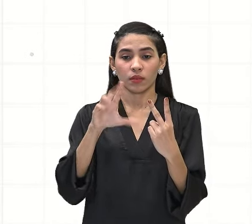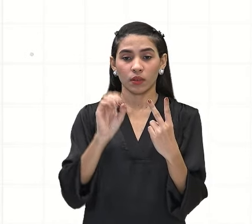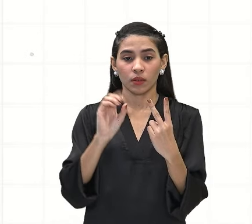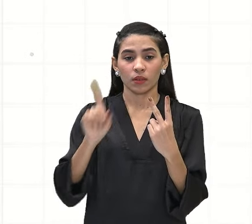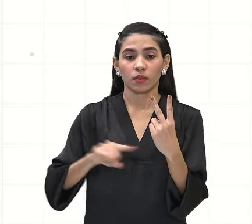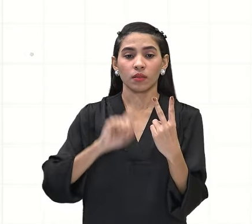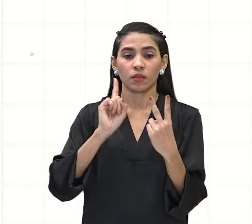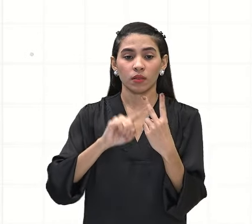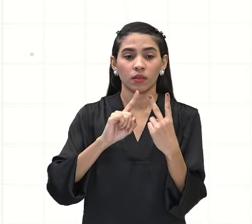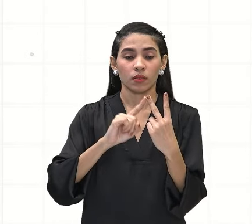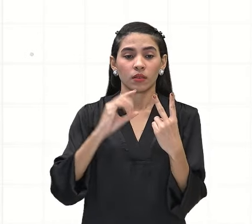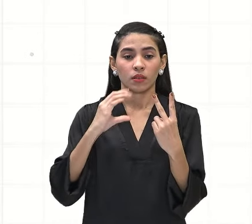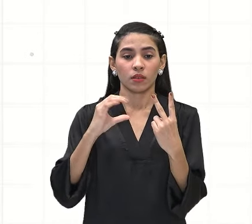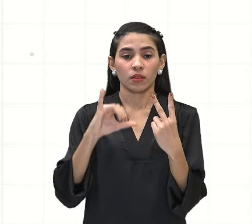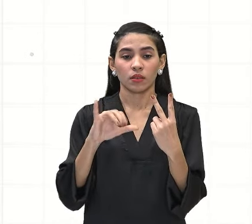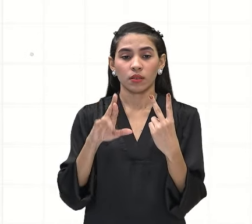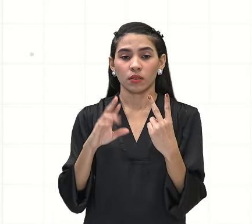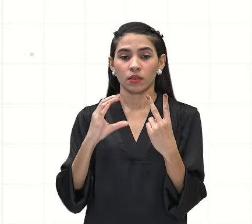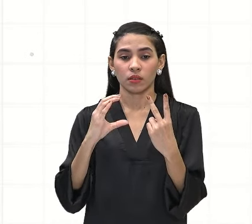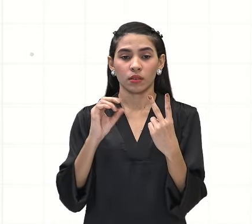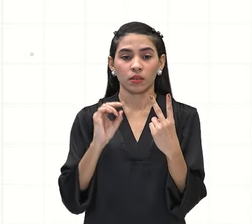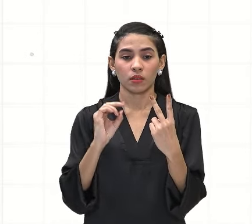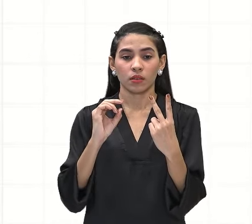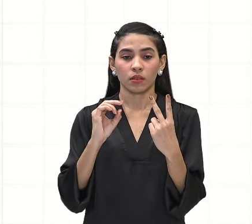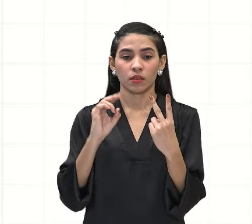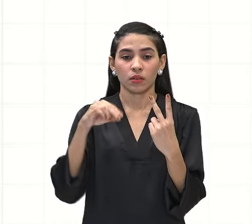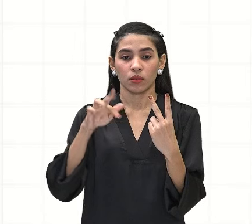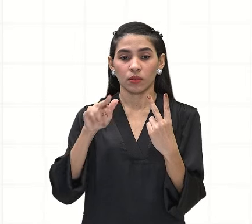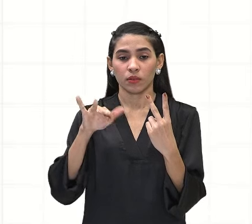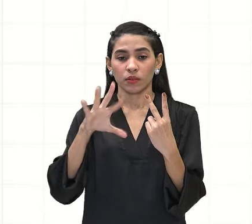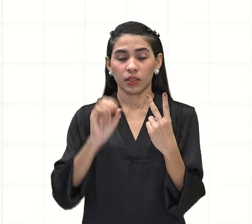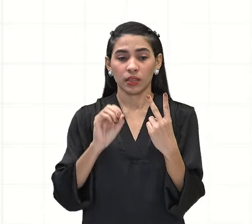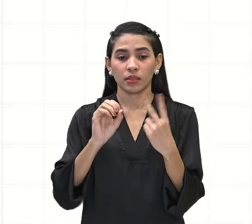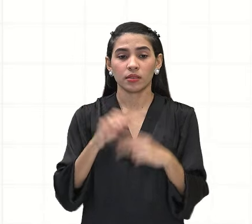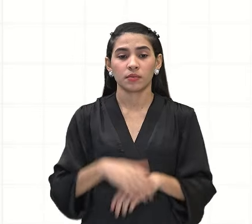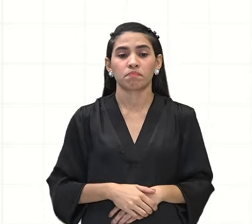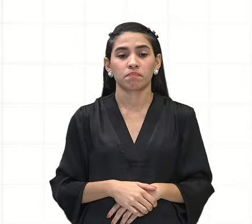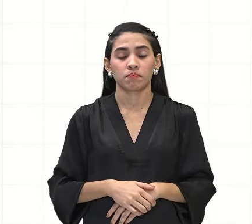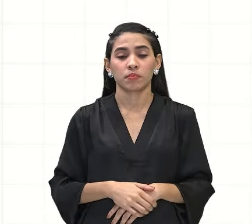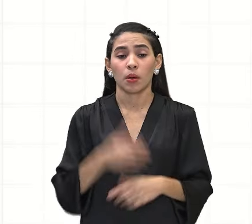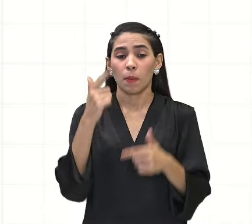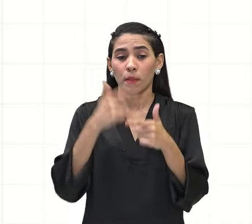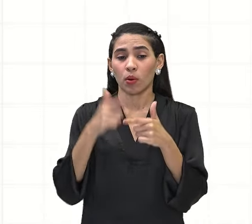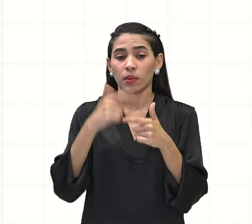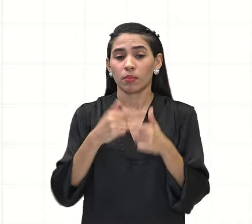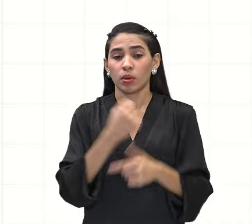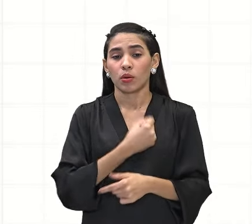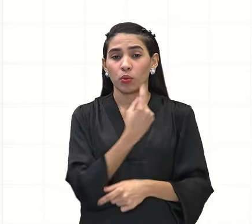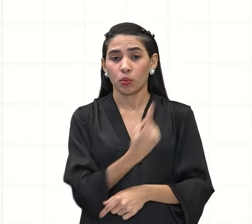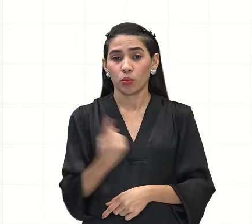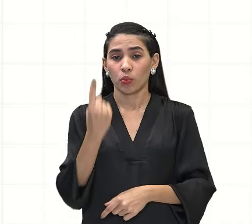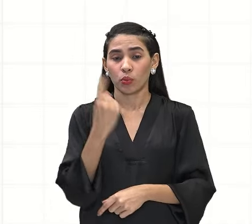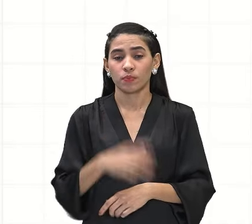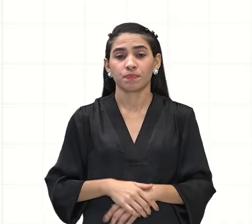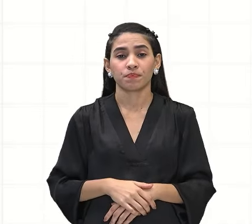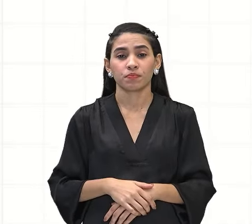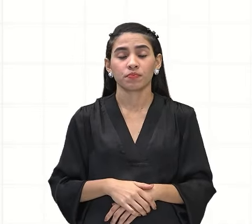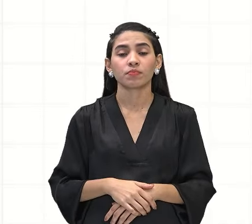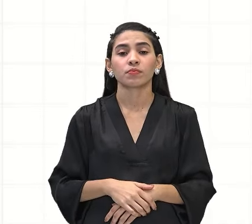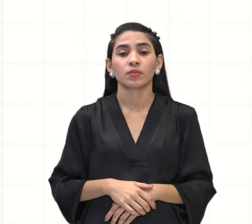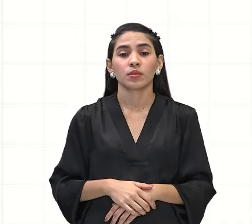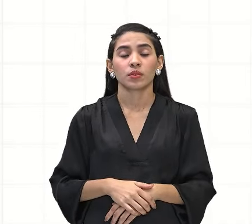um determine o raio Beleza então nós queremos